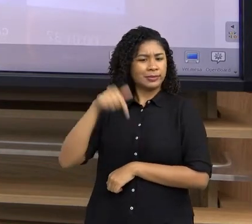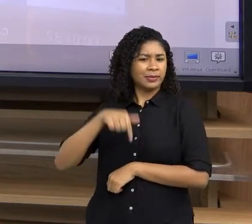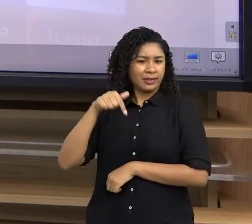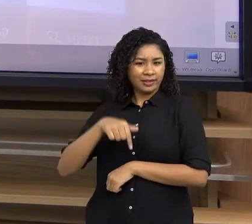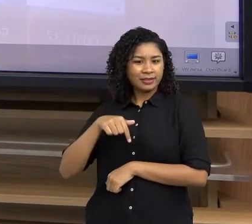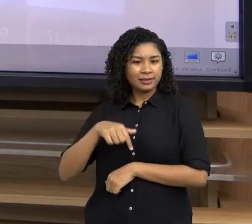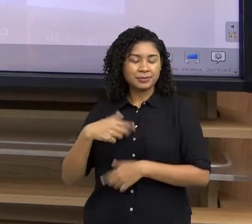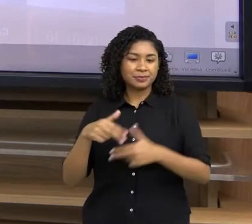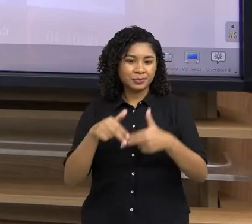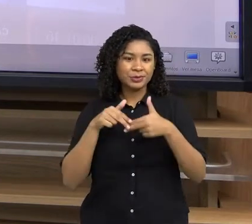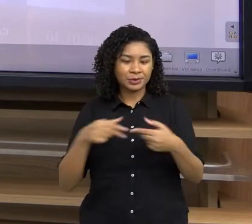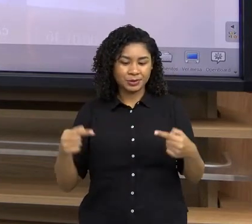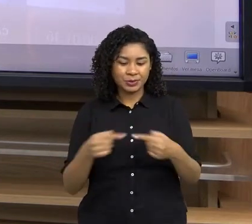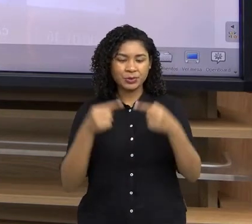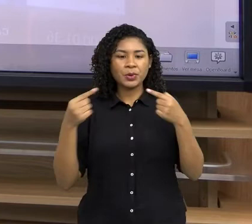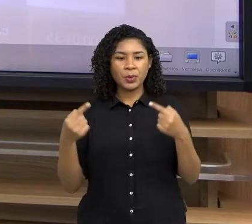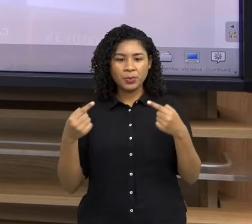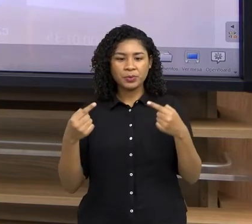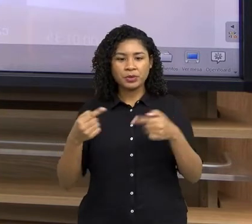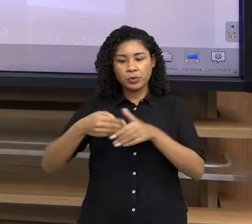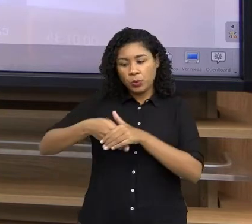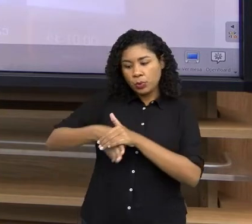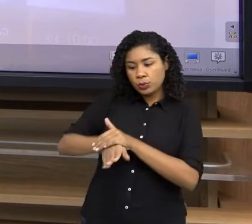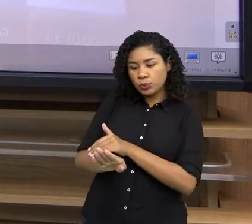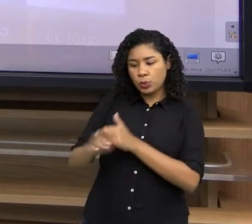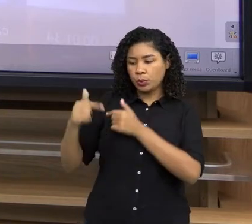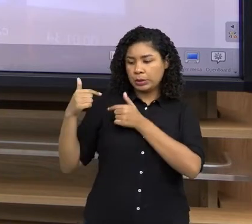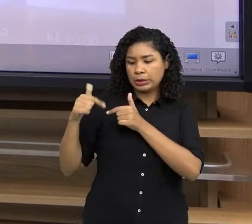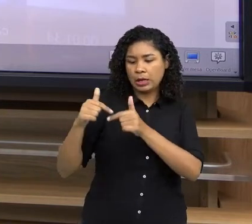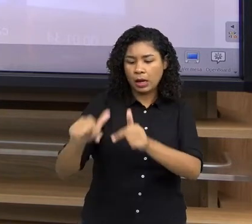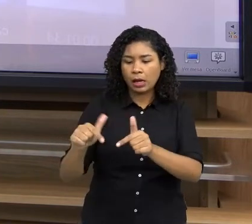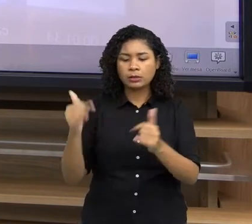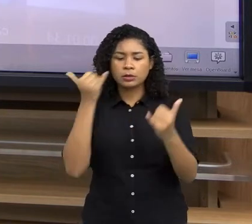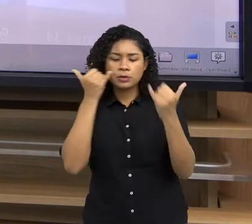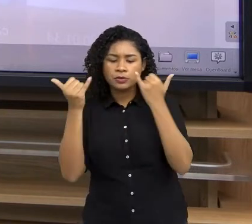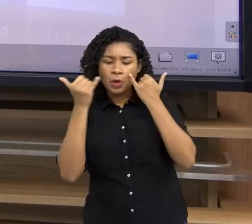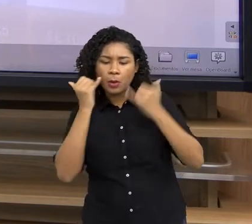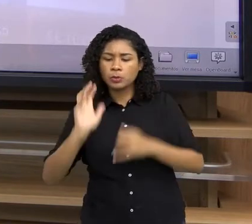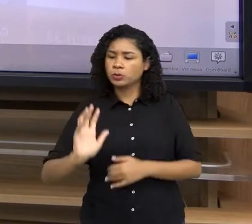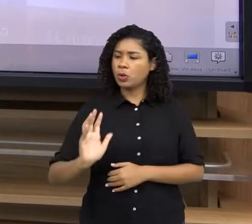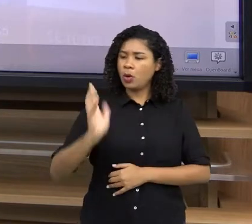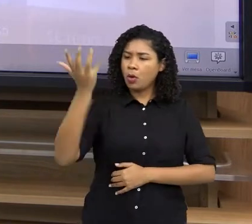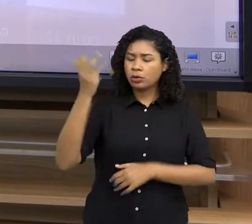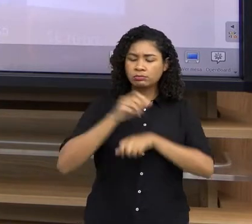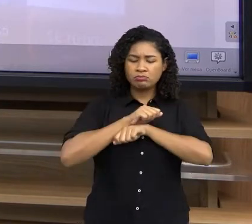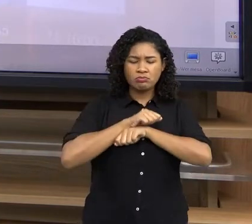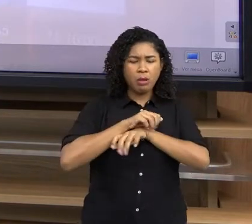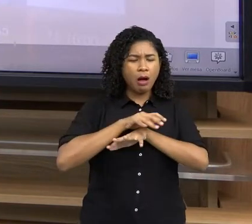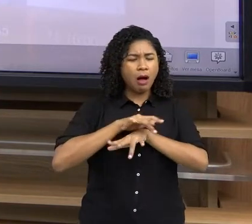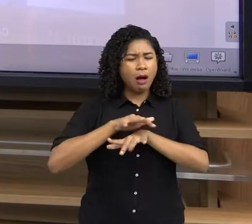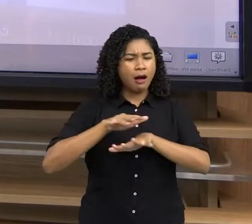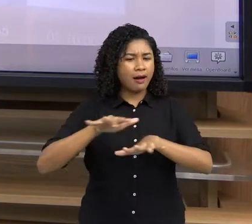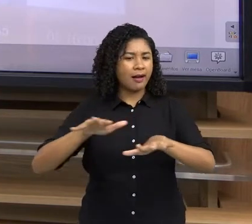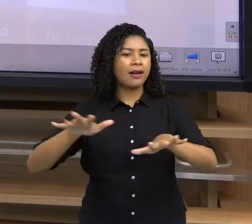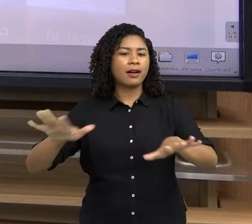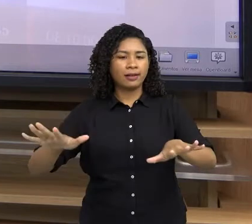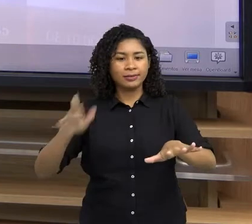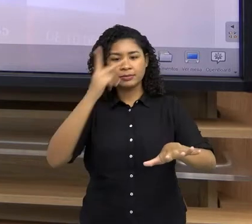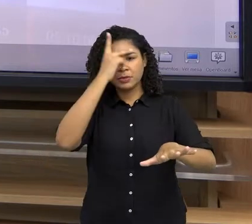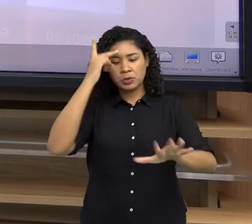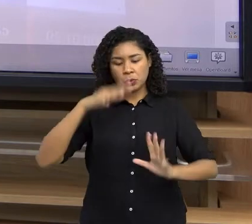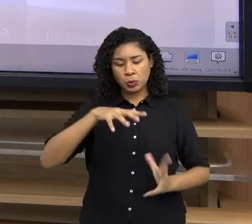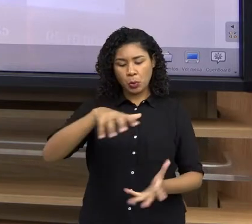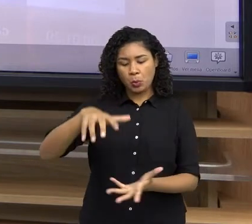ideia de mundialização de hábitos, de compartilhamento, né, de situações entre pessoas de diferentes realidades no